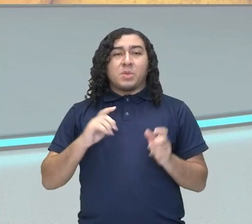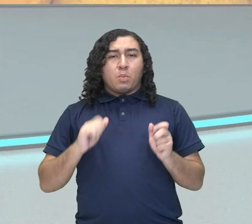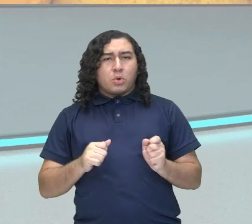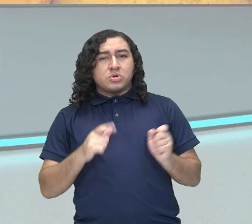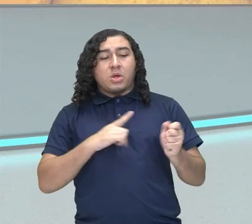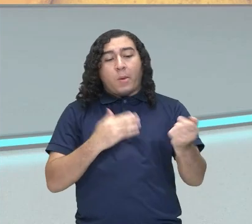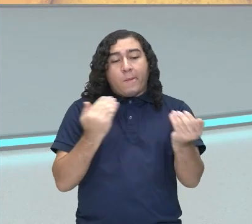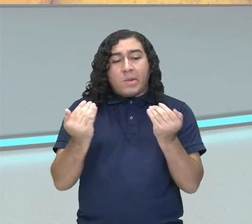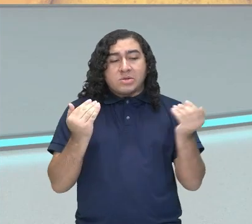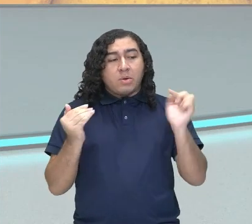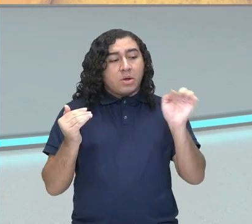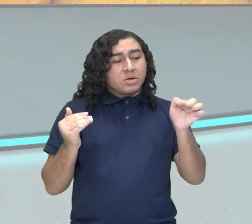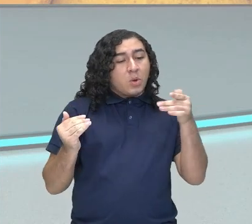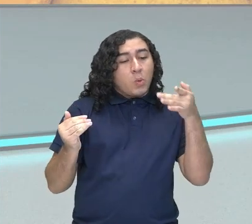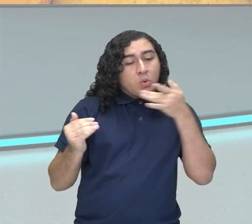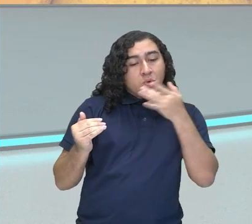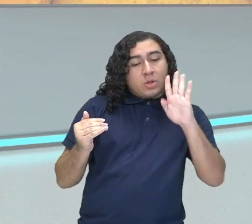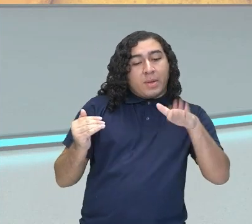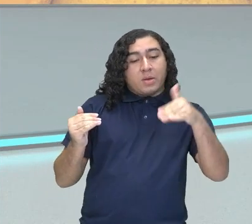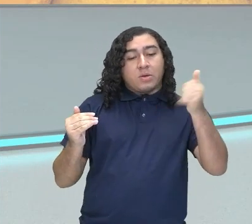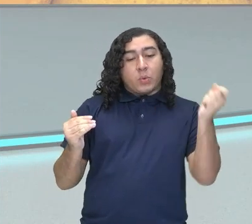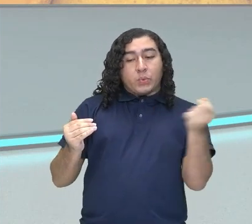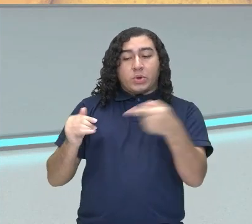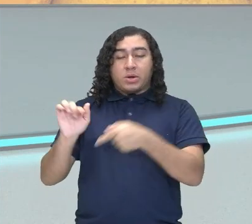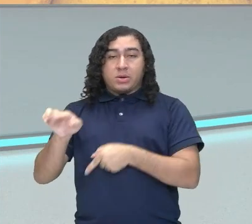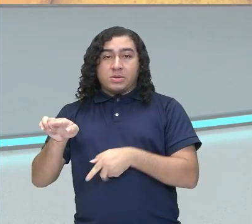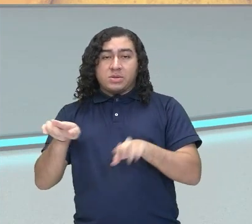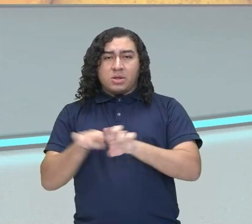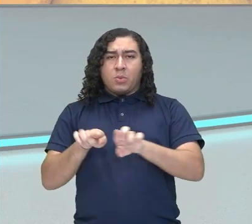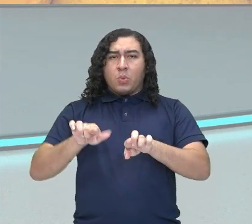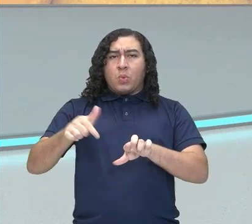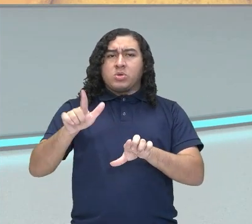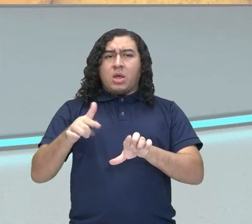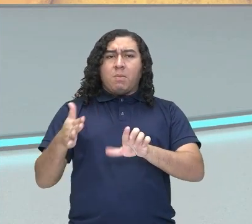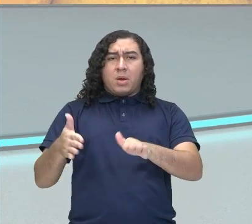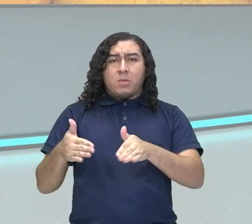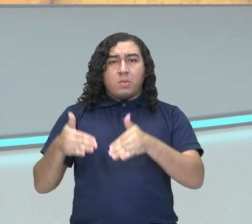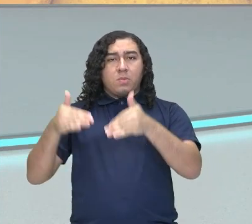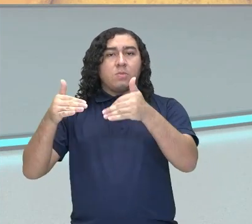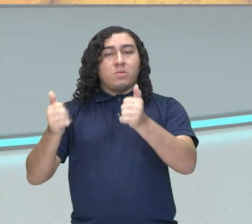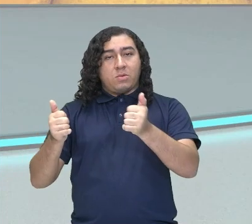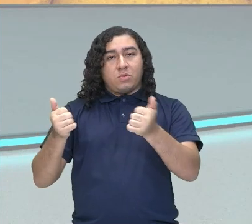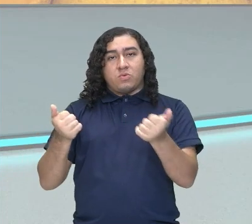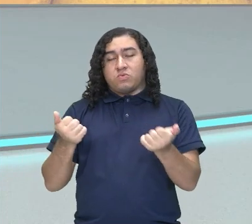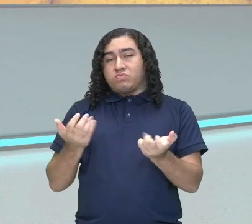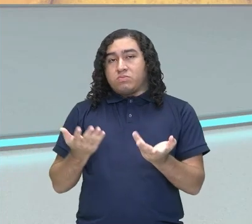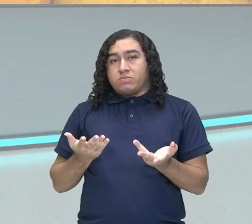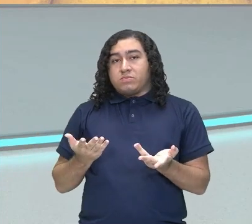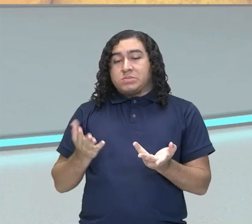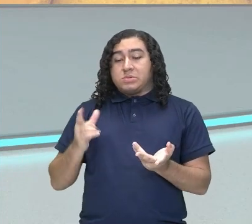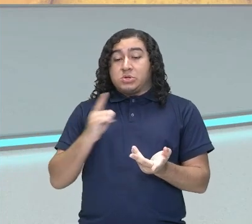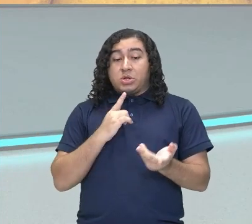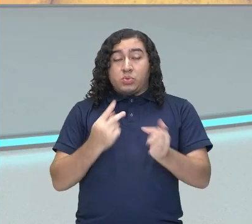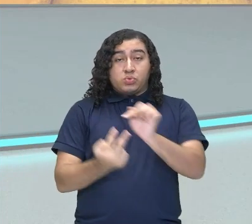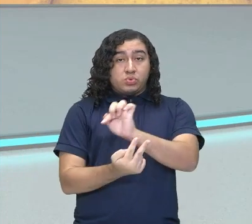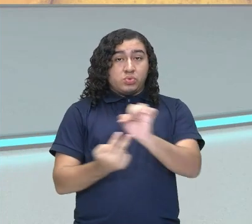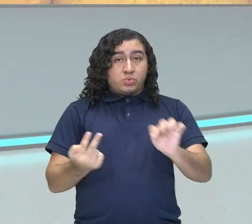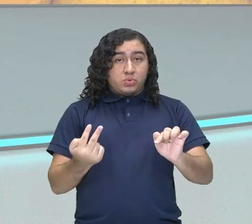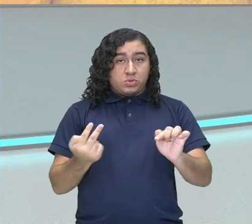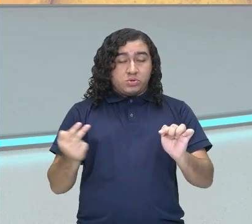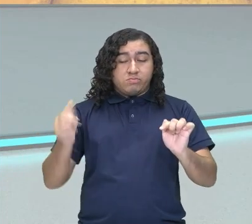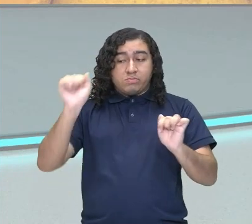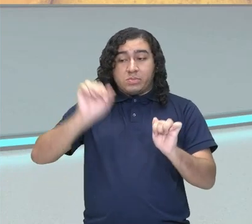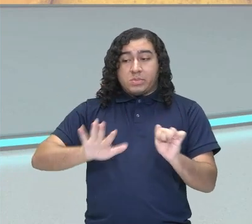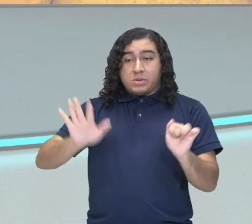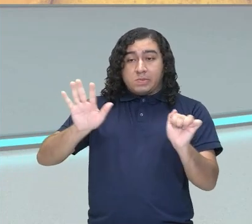que o outro, um é mais carnudo que o outro. Então, eu vou pegar esses dois objetos aqui,